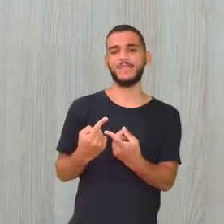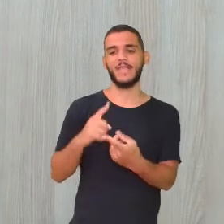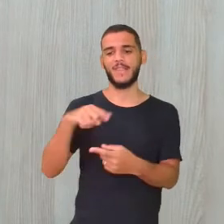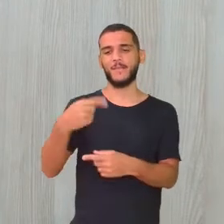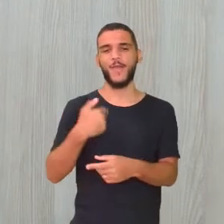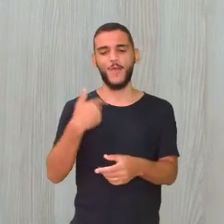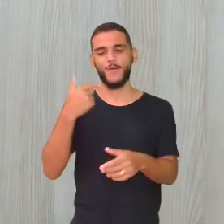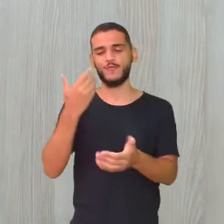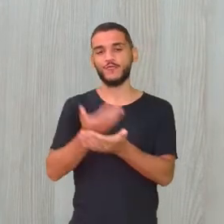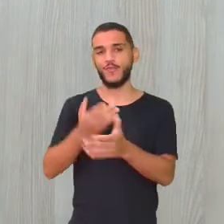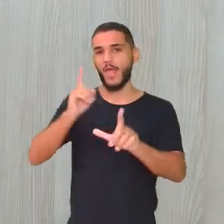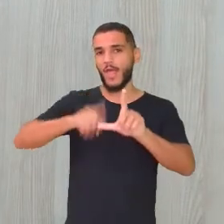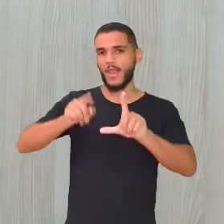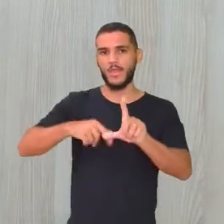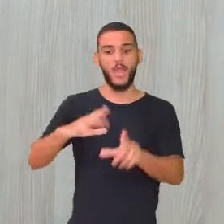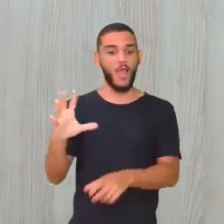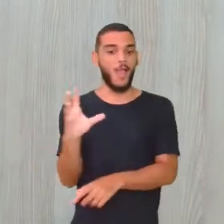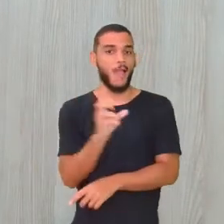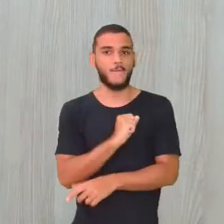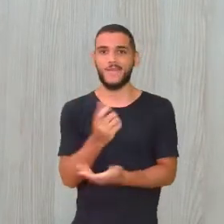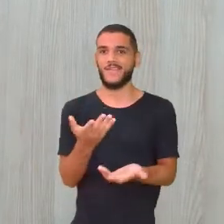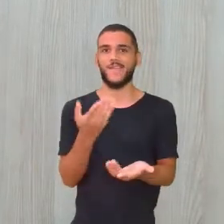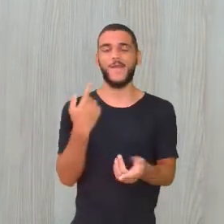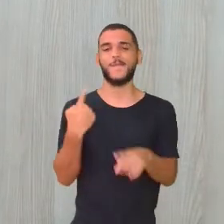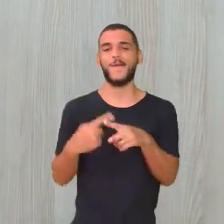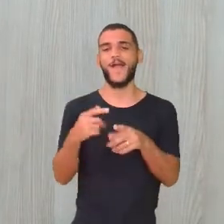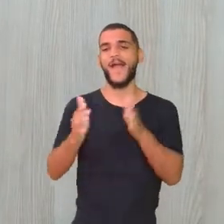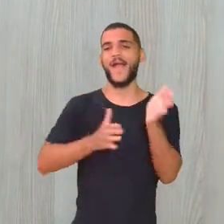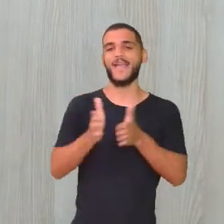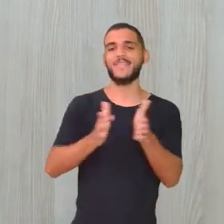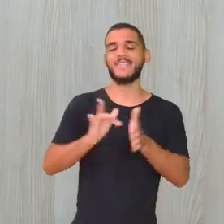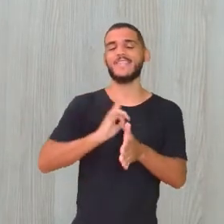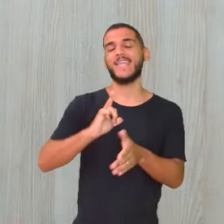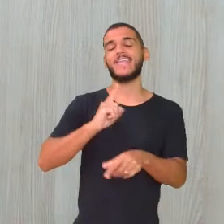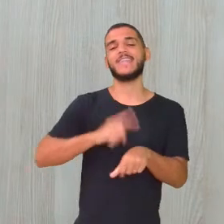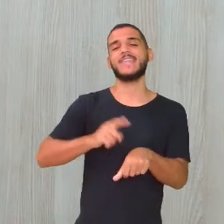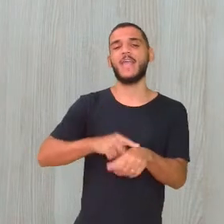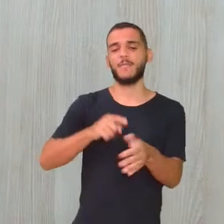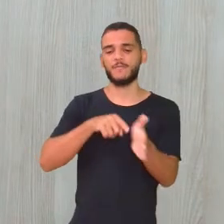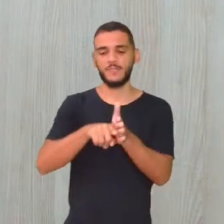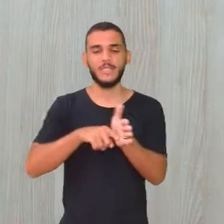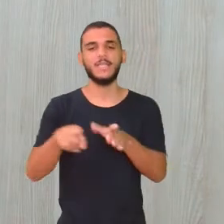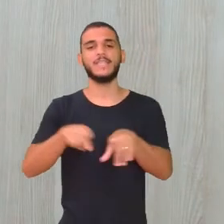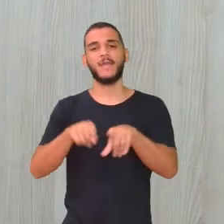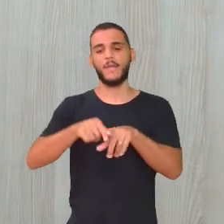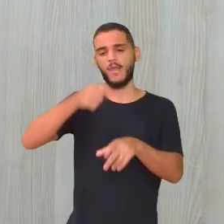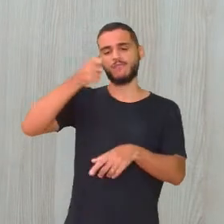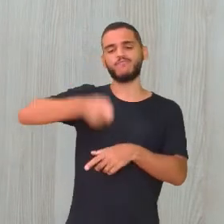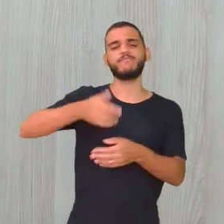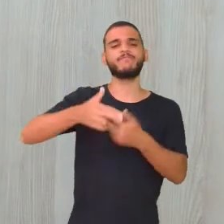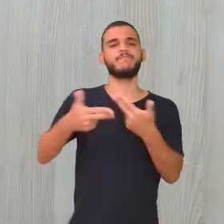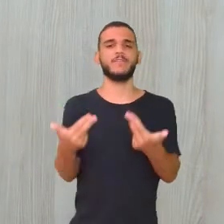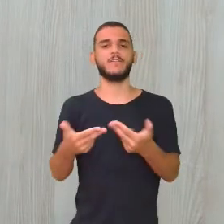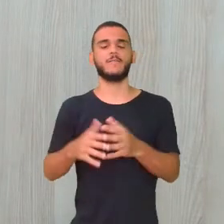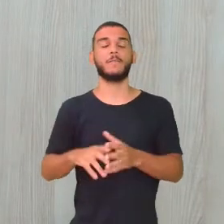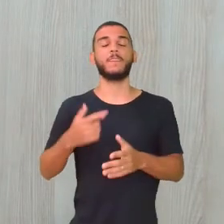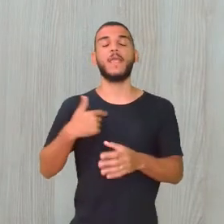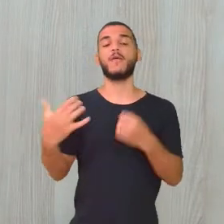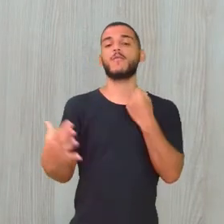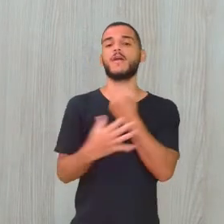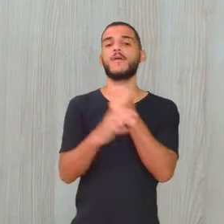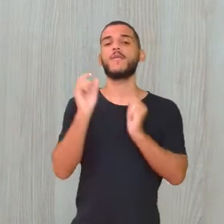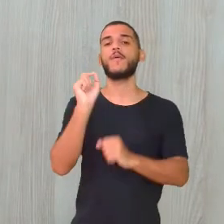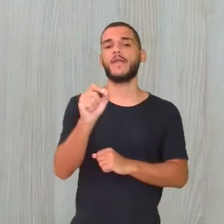e foi isso. Então, às vezes, a gente tem tempo para se tornar especialista e autoridade nas coisas, viu? Olha, garanto que